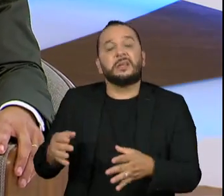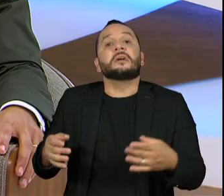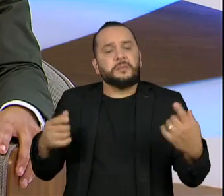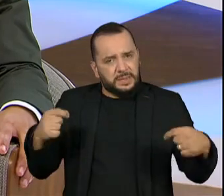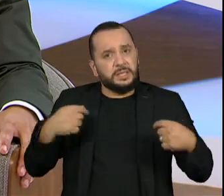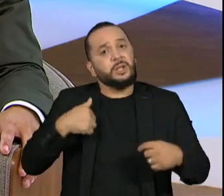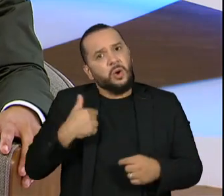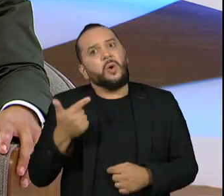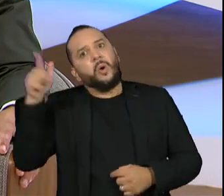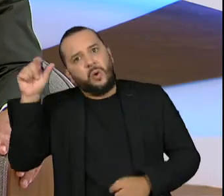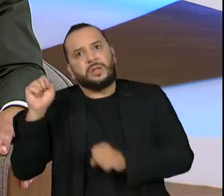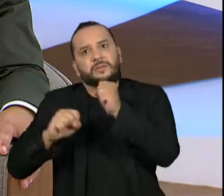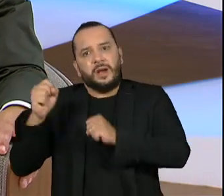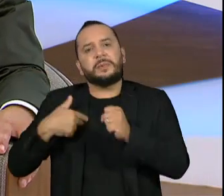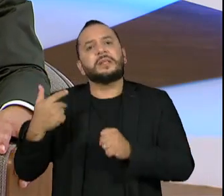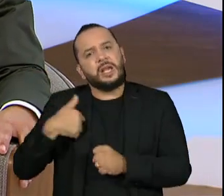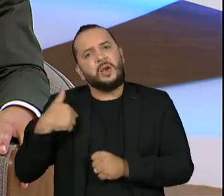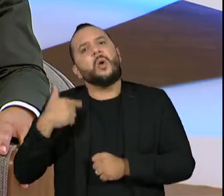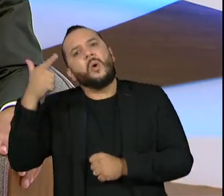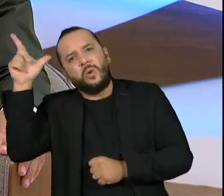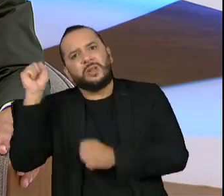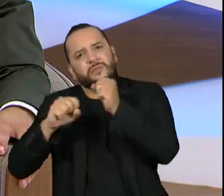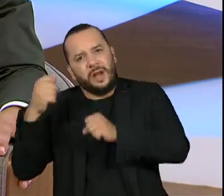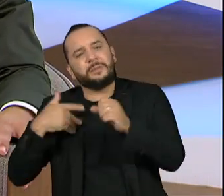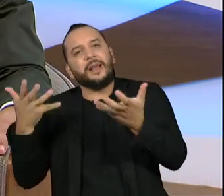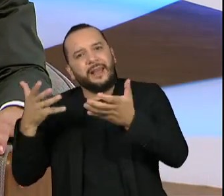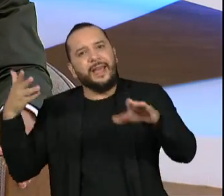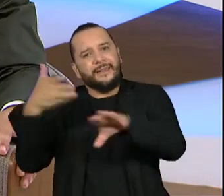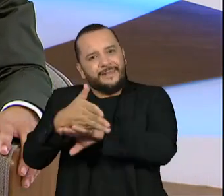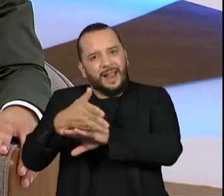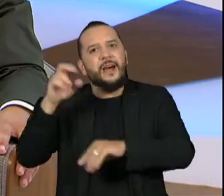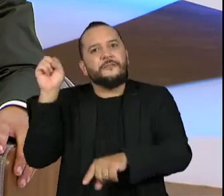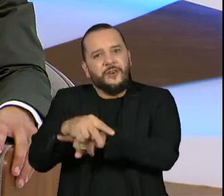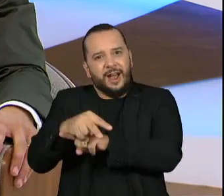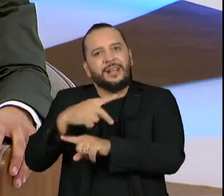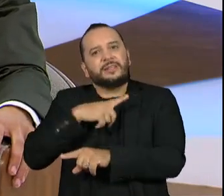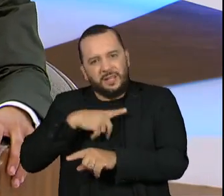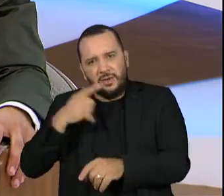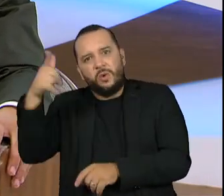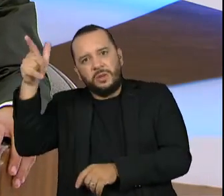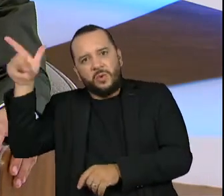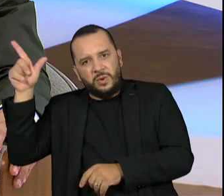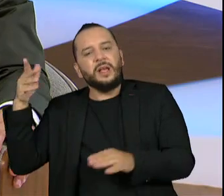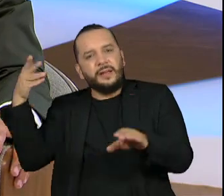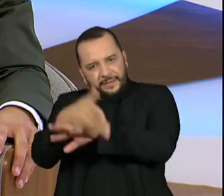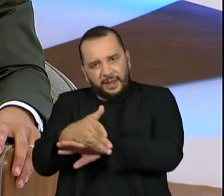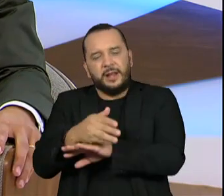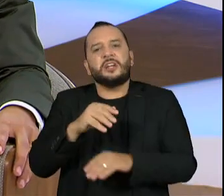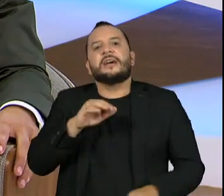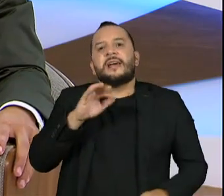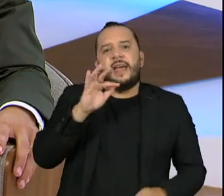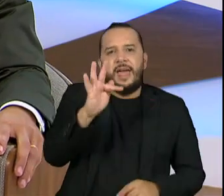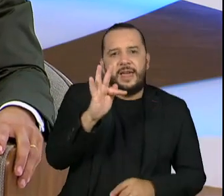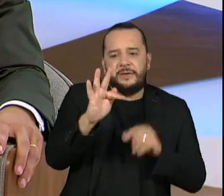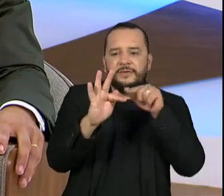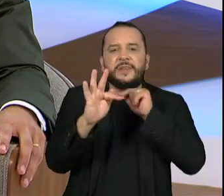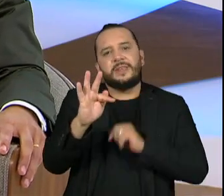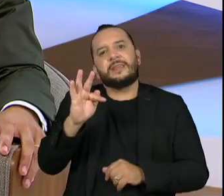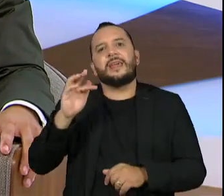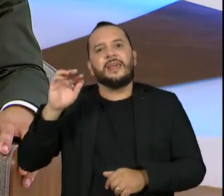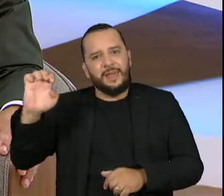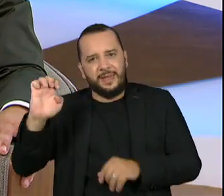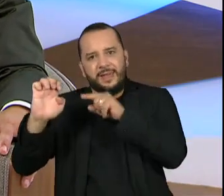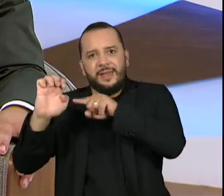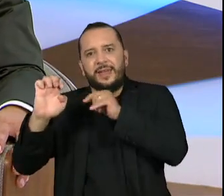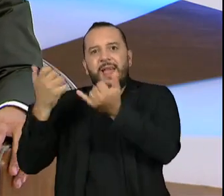vai passar de outras montadoras já tem várias olhando essas vagas que vão aparecer e eu espero né que a categoria continua